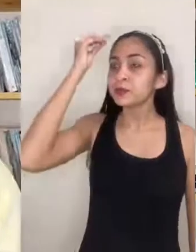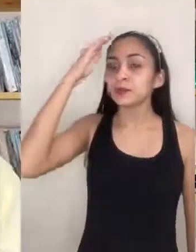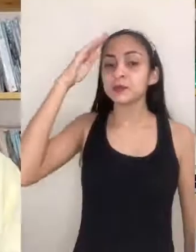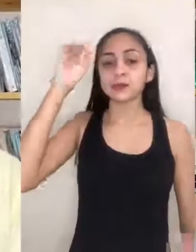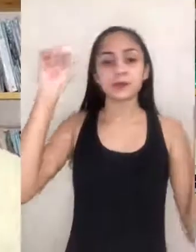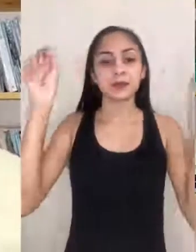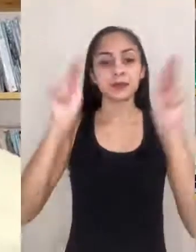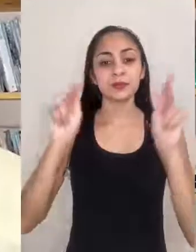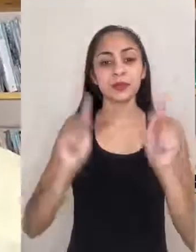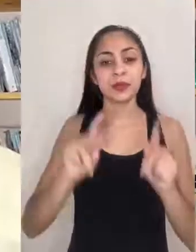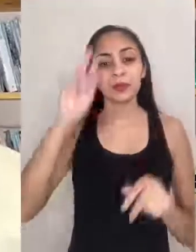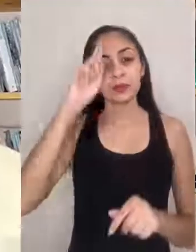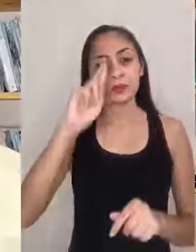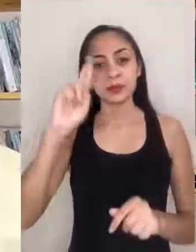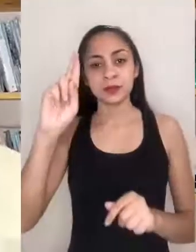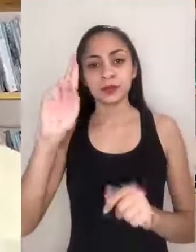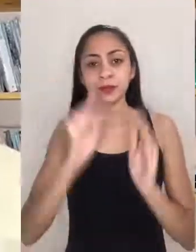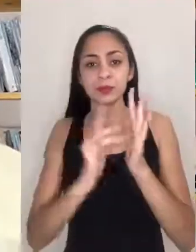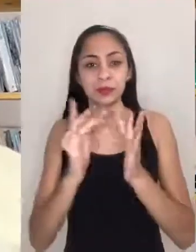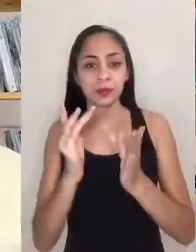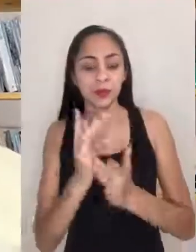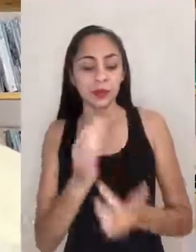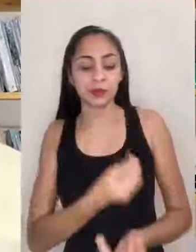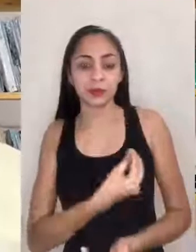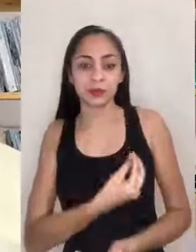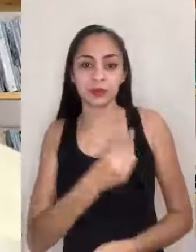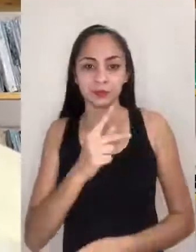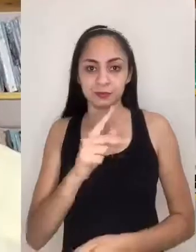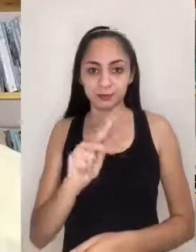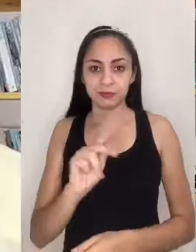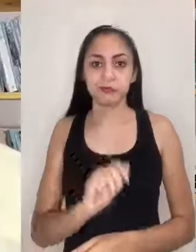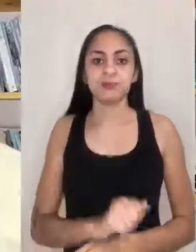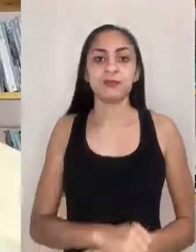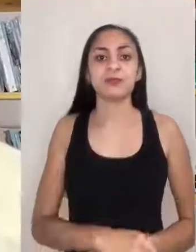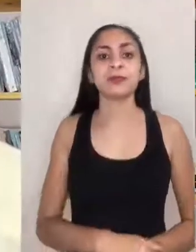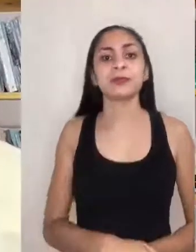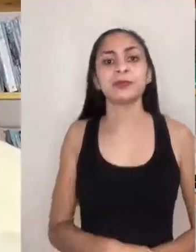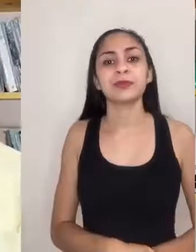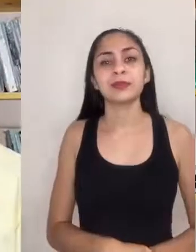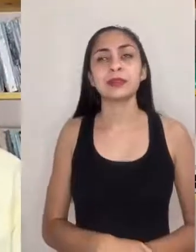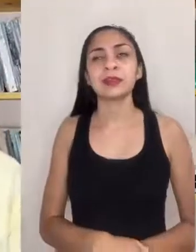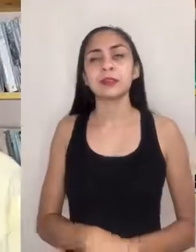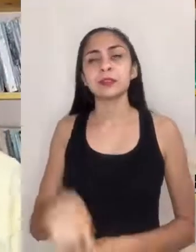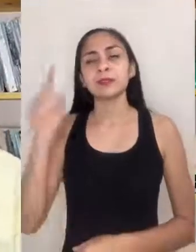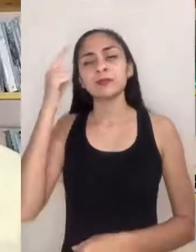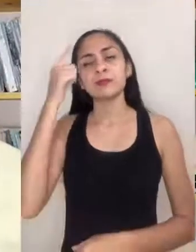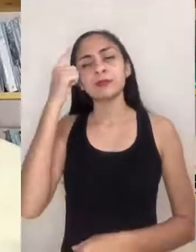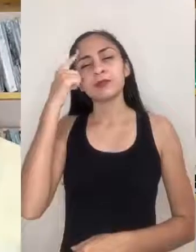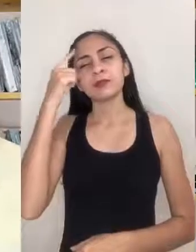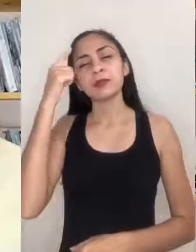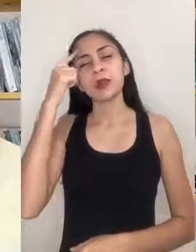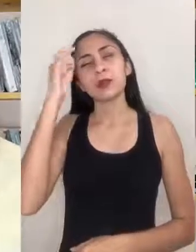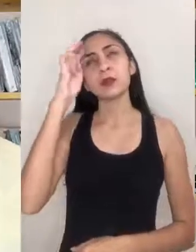Que a graça e a paz de nosso Senhor e Salvador Jesus Cristo esteja sobre a sua vida. Eu quero lhe convidar nesse